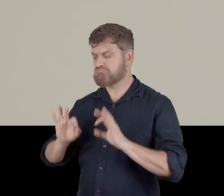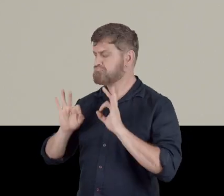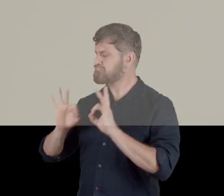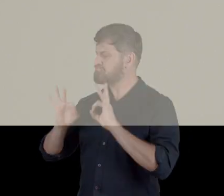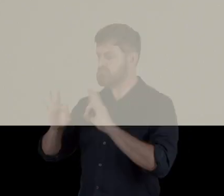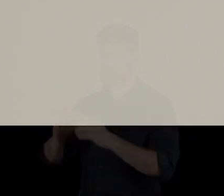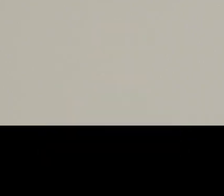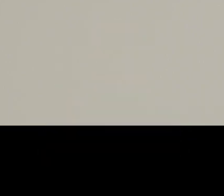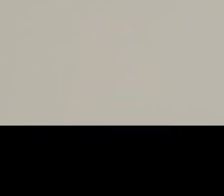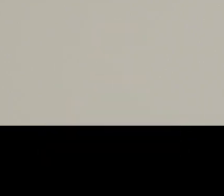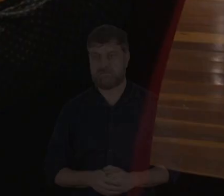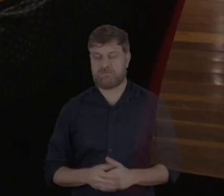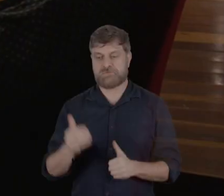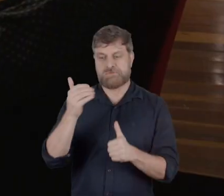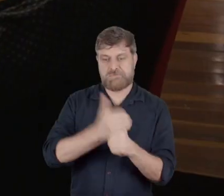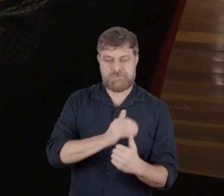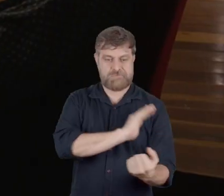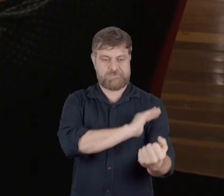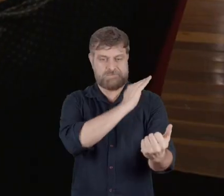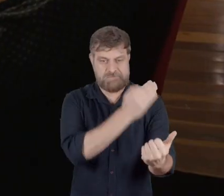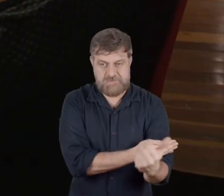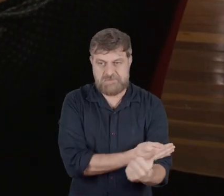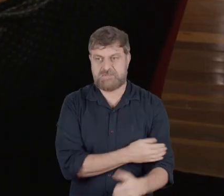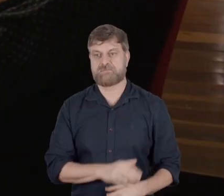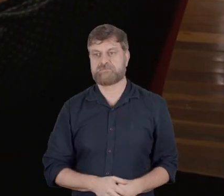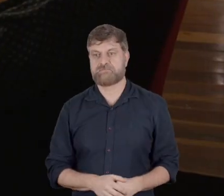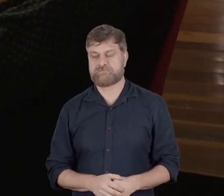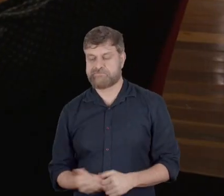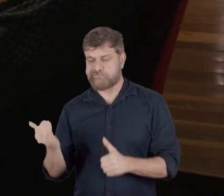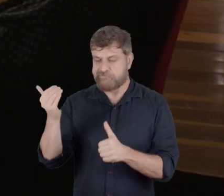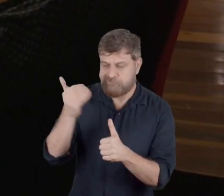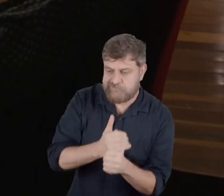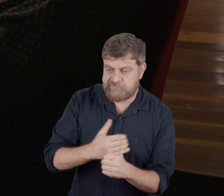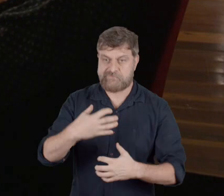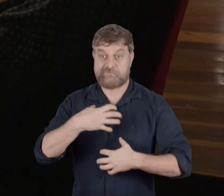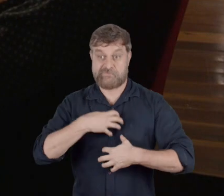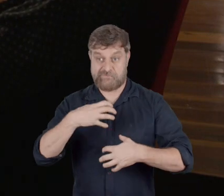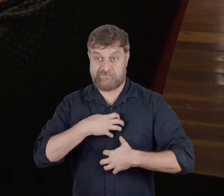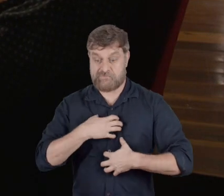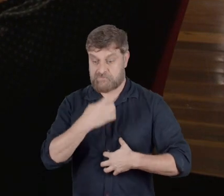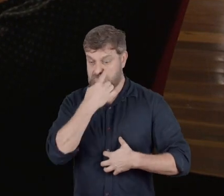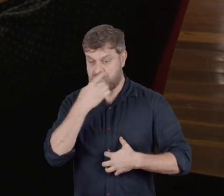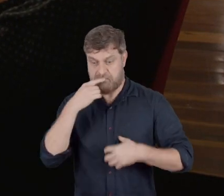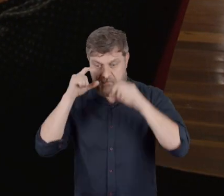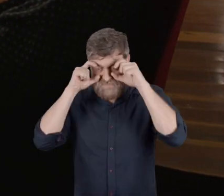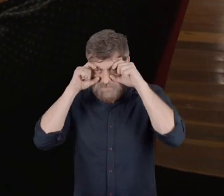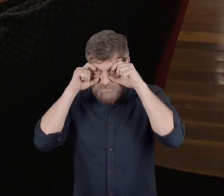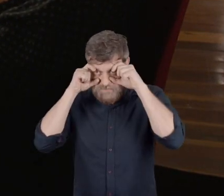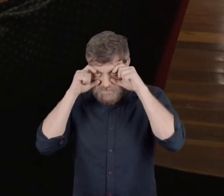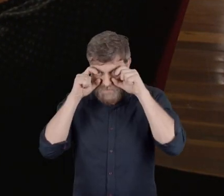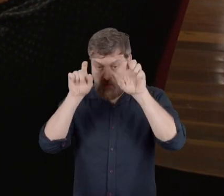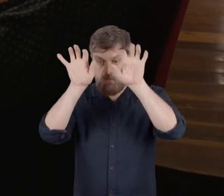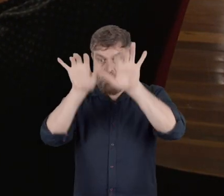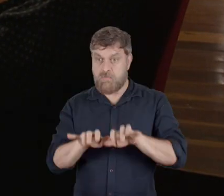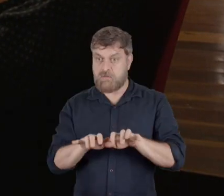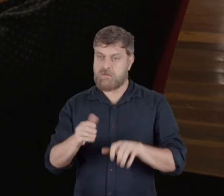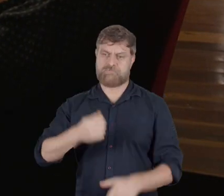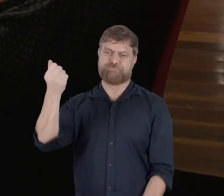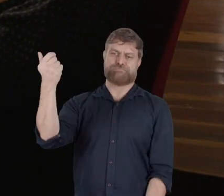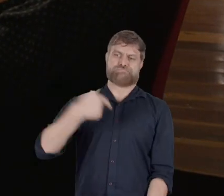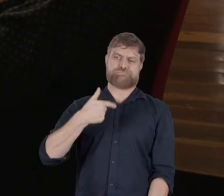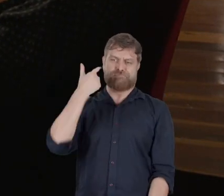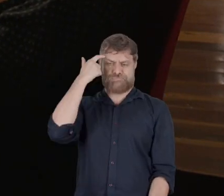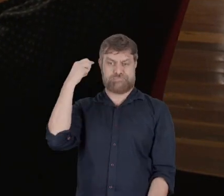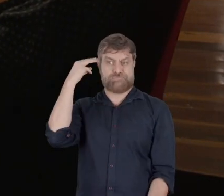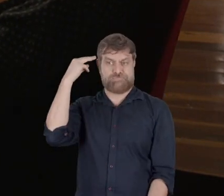humano, para ele está ok. Então, substituímos o músculo, os órgãos dos sentidos, o próprio processamento, o computador pensa